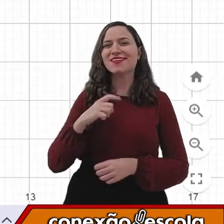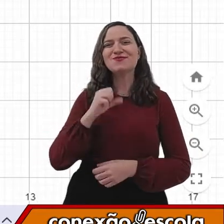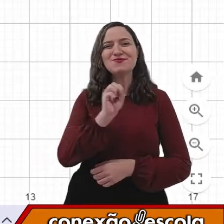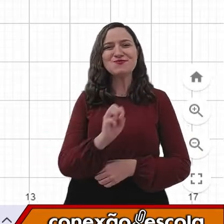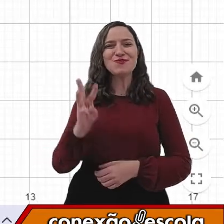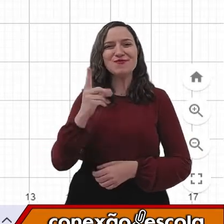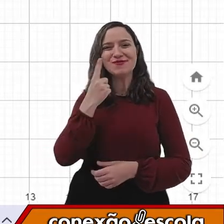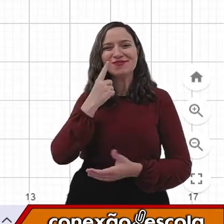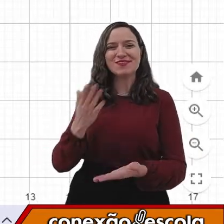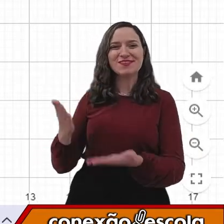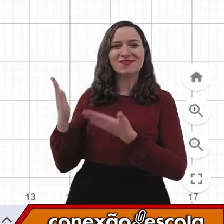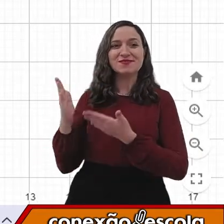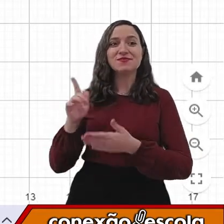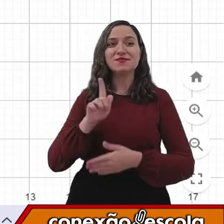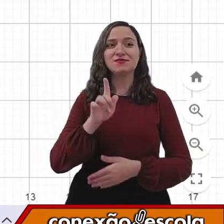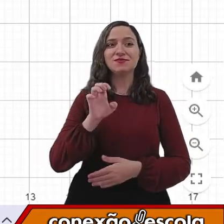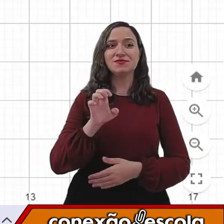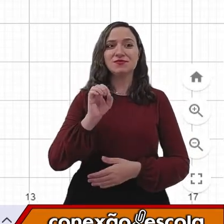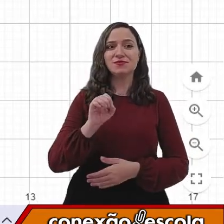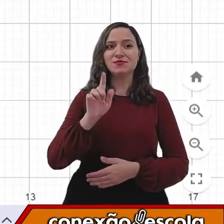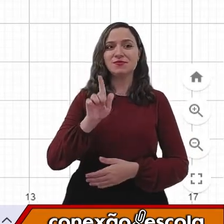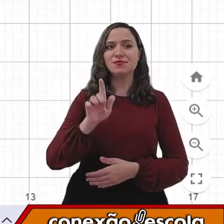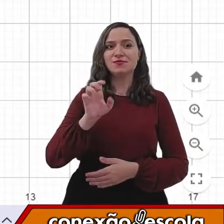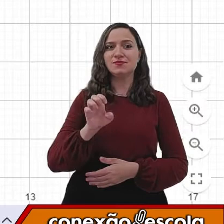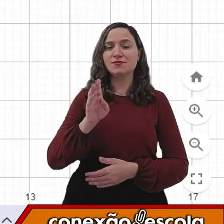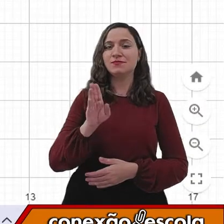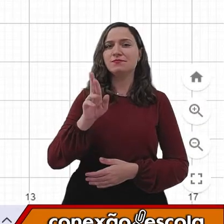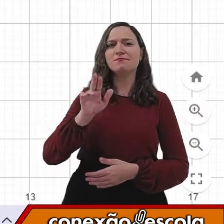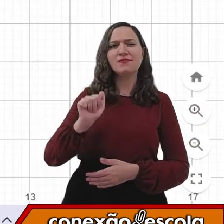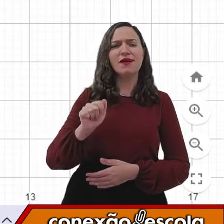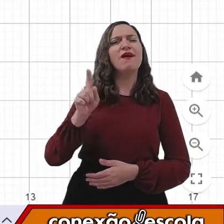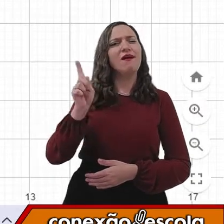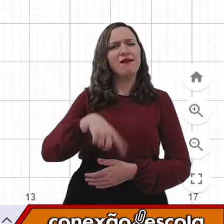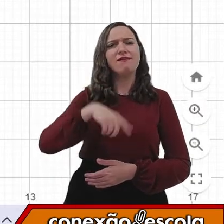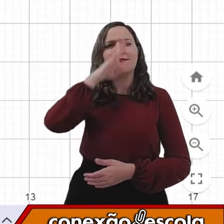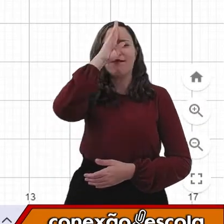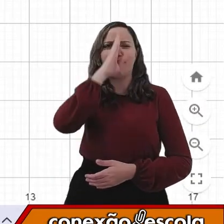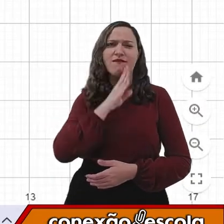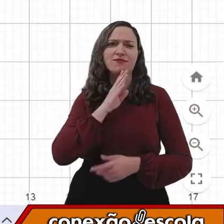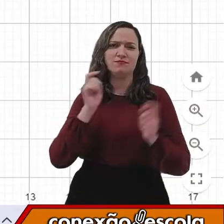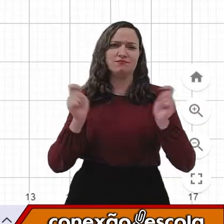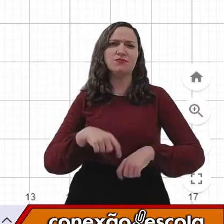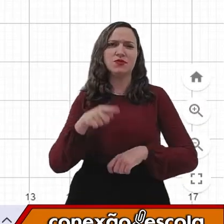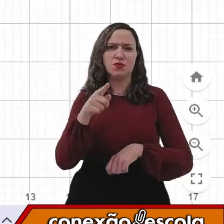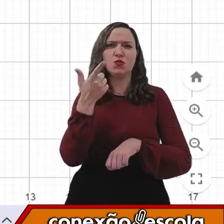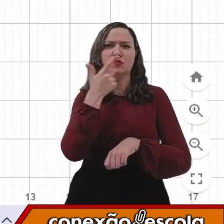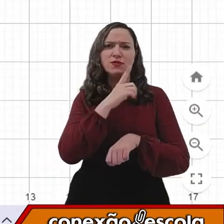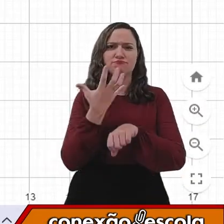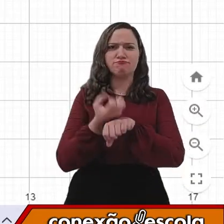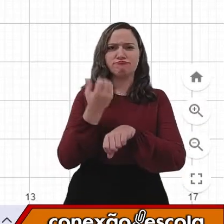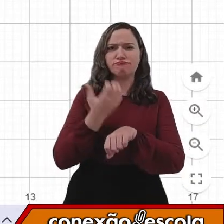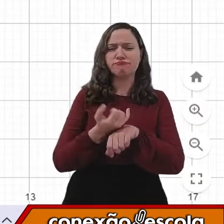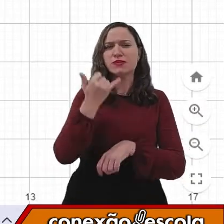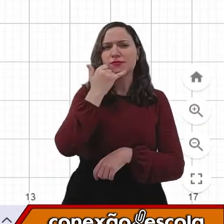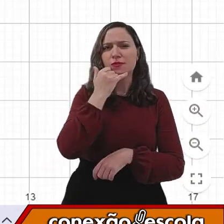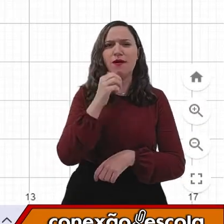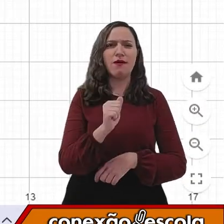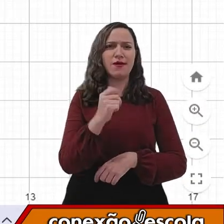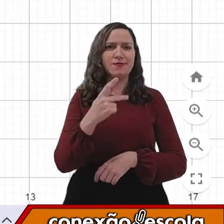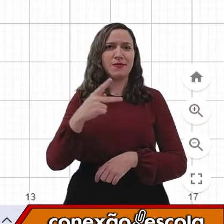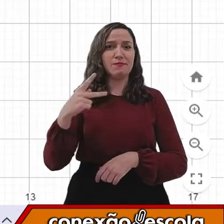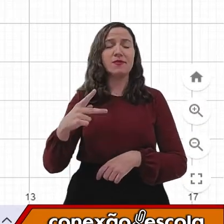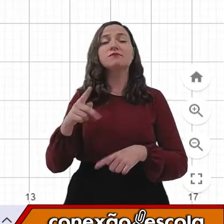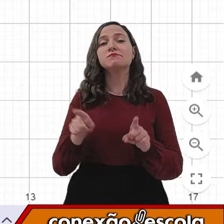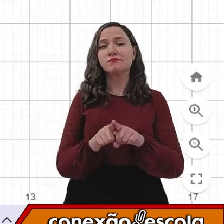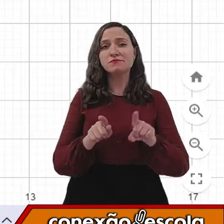software GeoGebra. Ele está disponível gratuitamente em aplicativo para celular ou também, se você